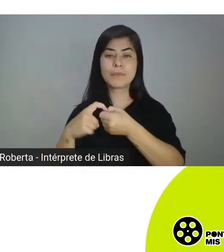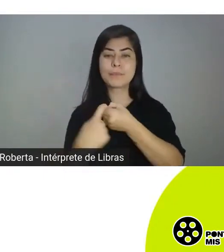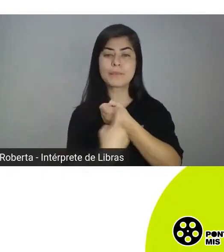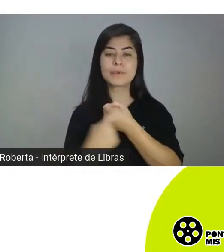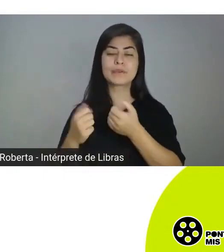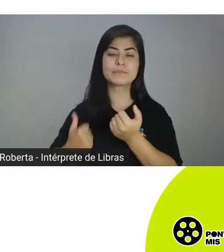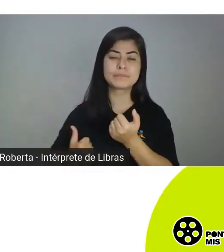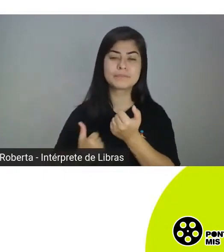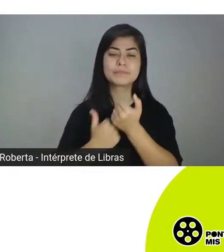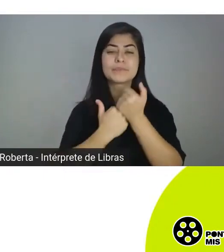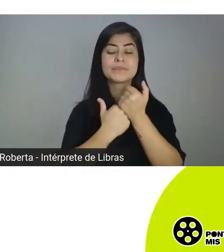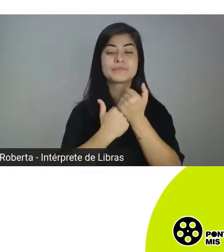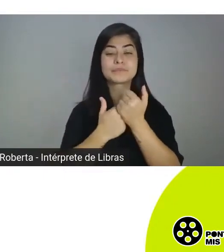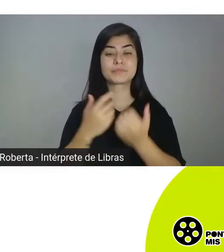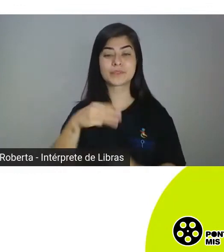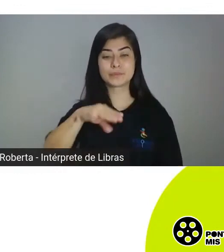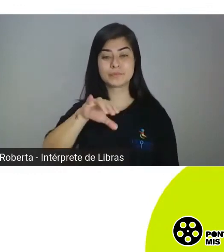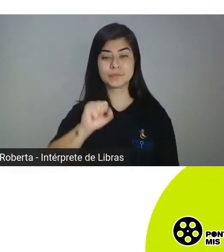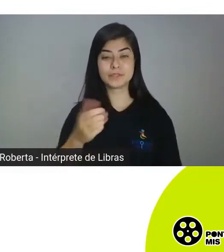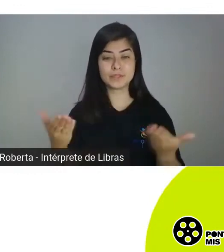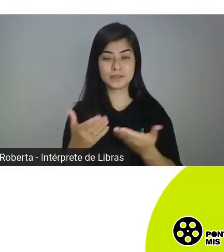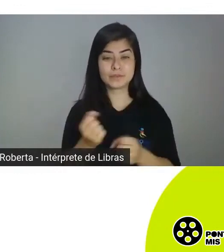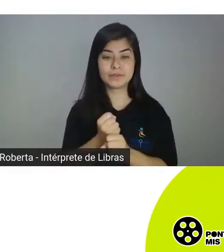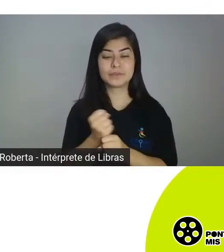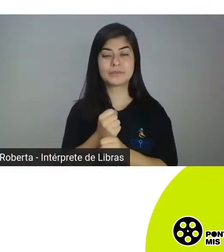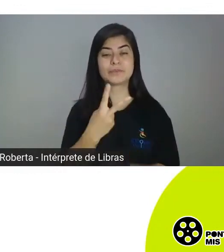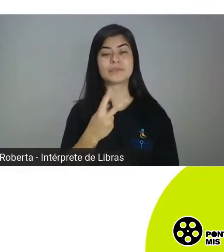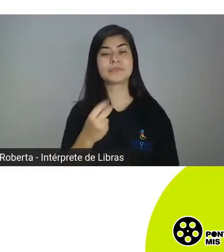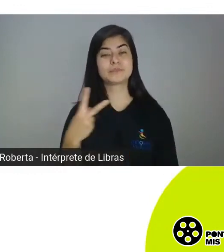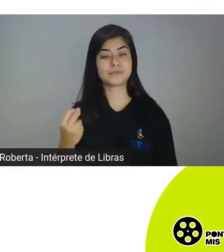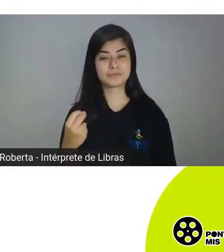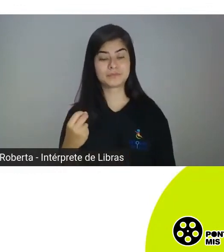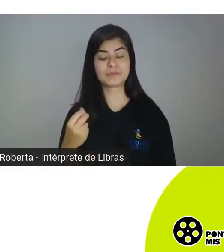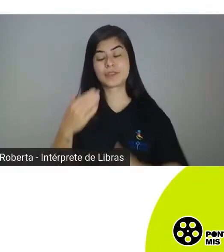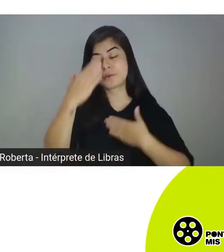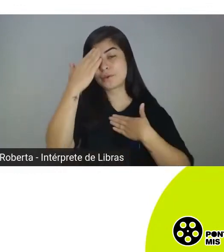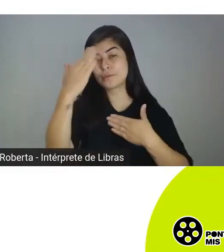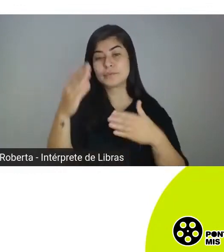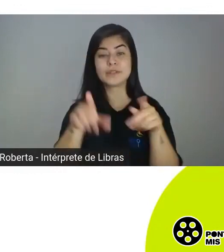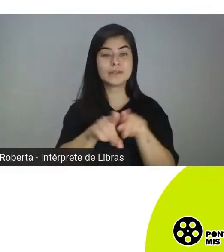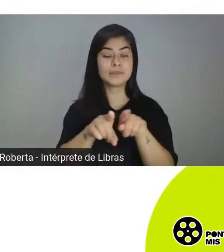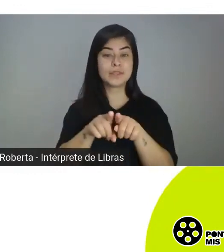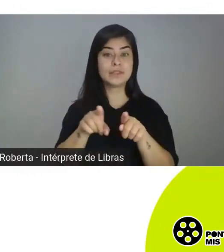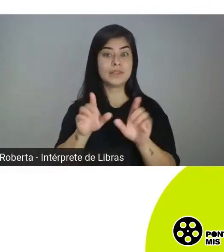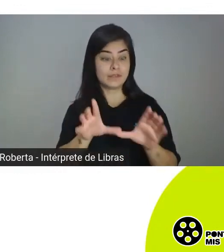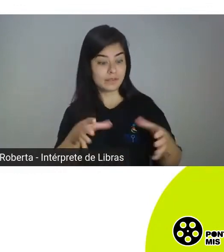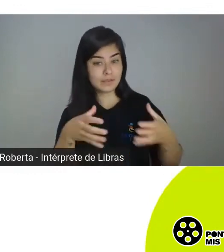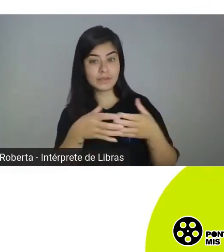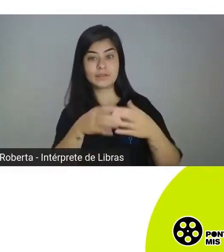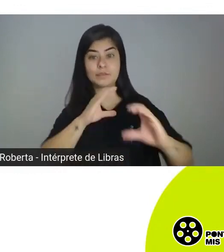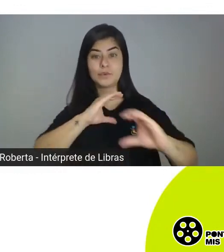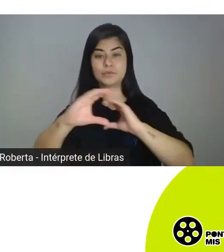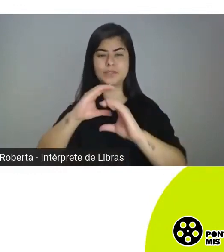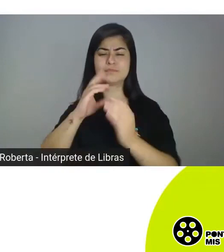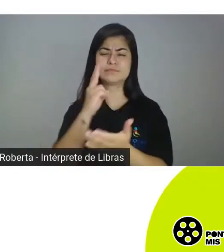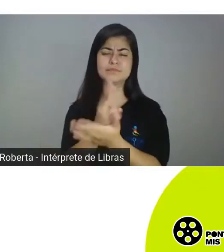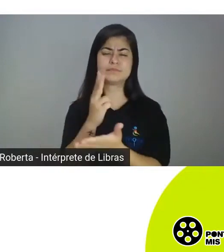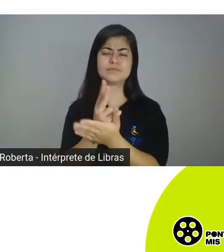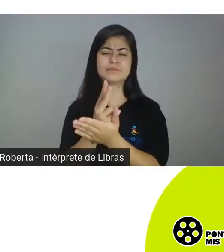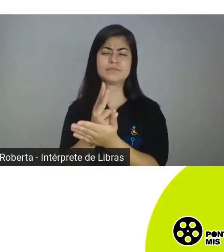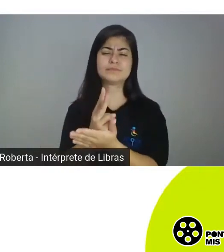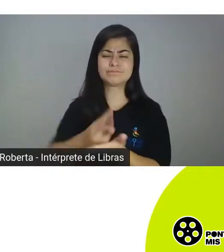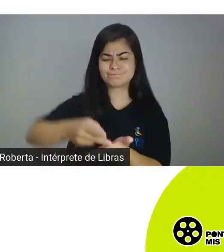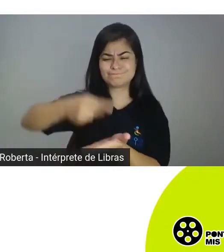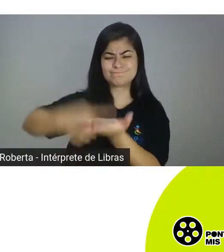do MIS deste ano de 2020. E obrigada também à equipe de comunicação ligada sempre com a gente, à equipe